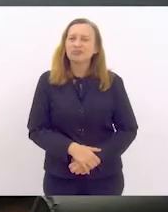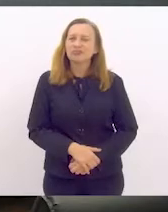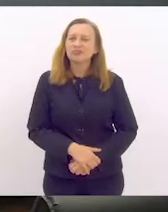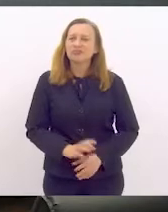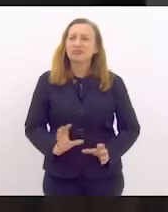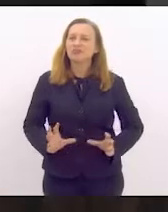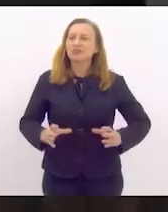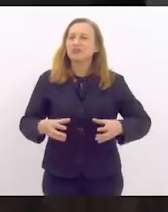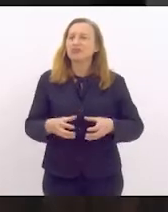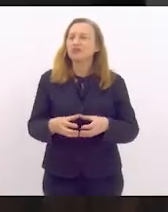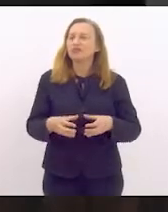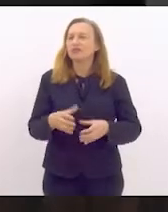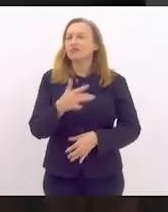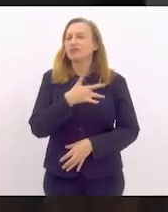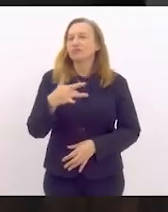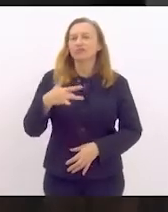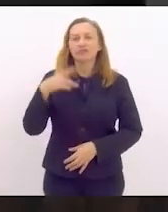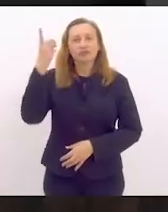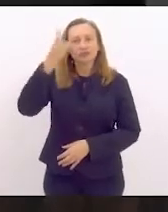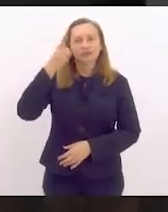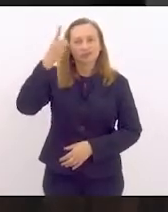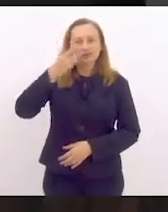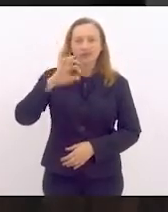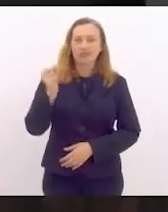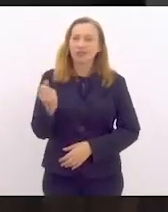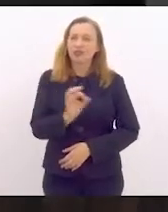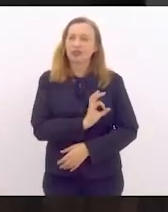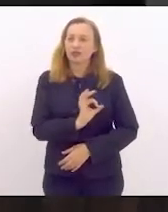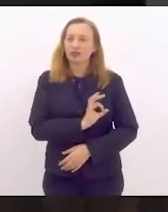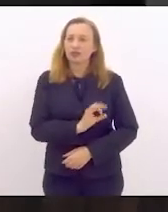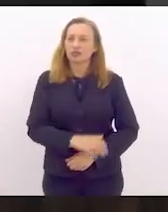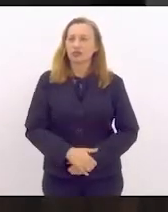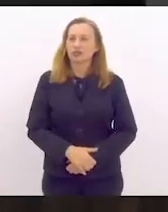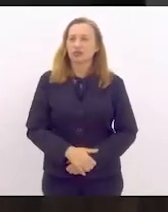Pela Comissão de Saúde, deputada Marta Rocha.